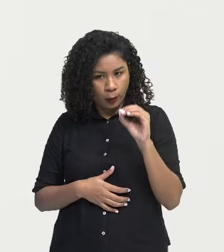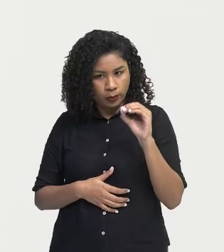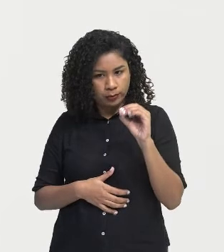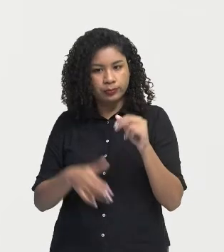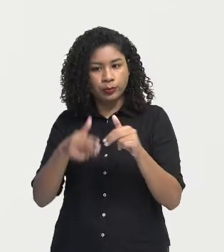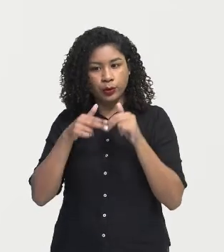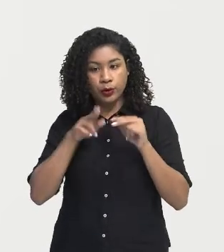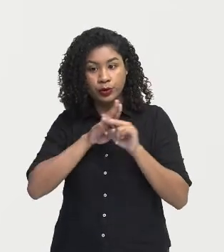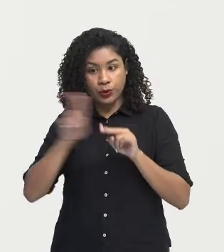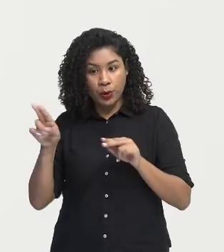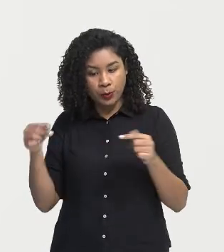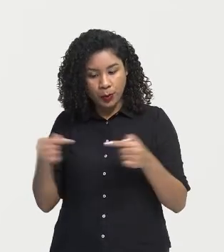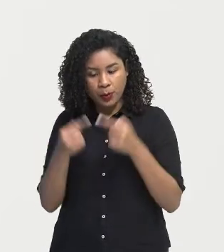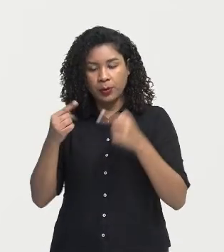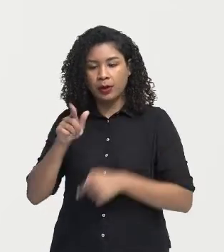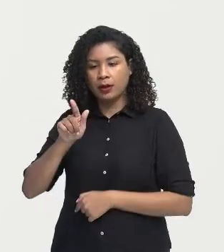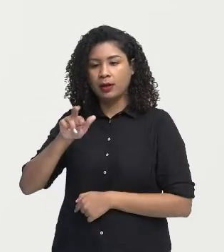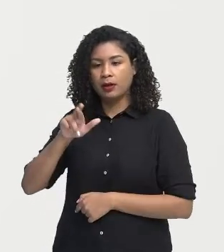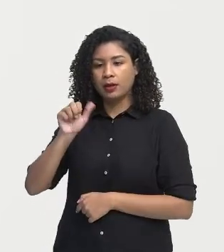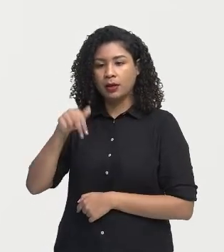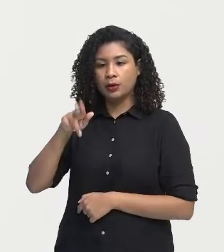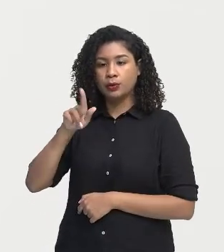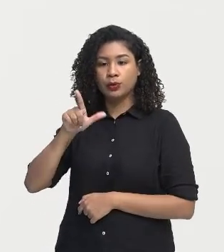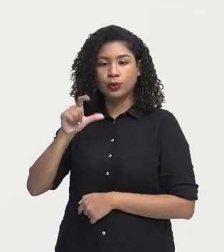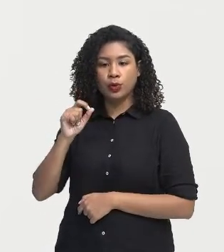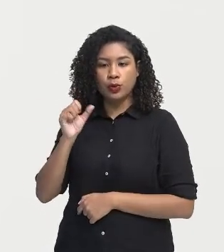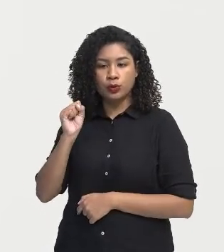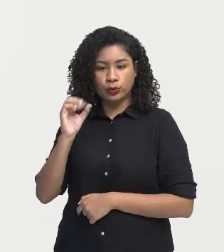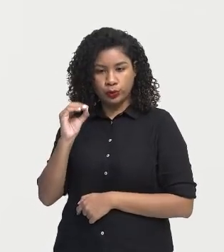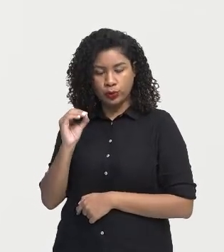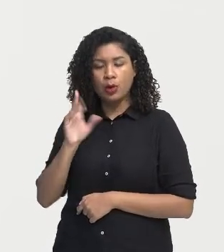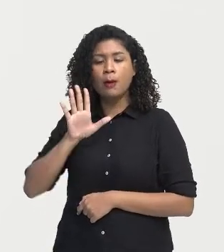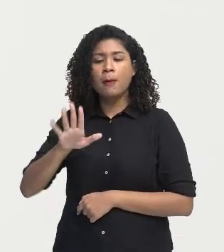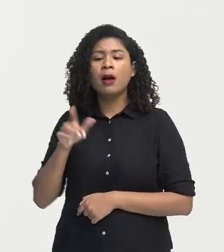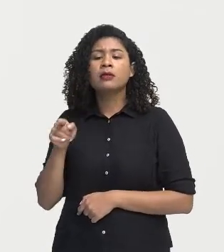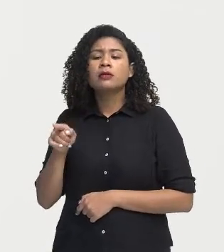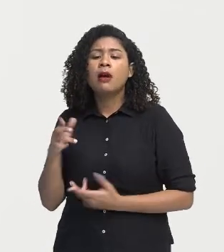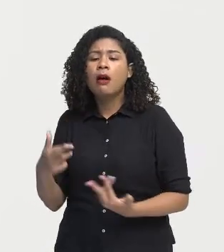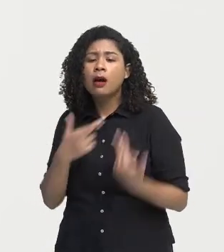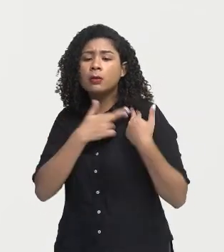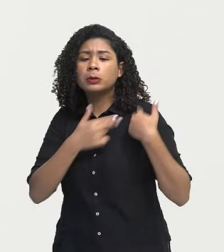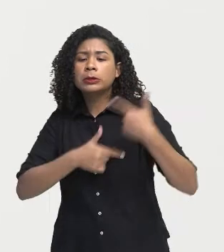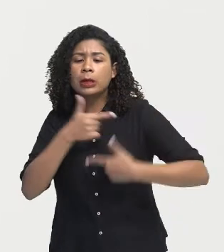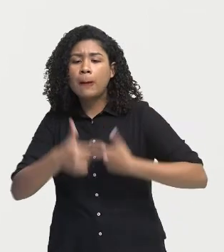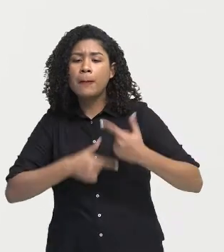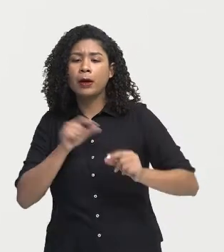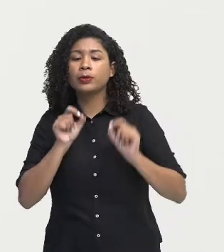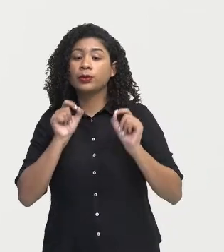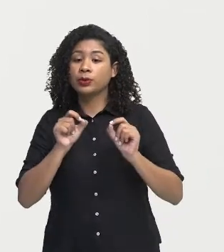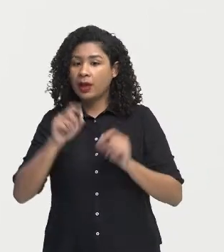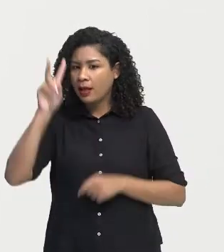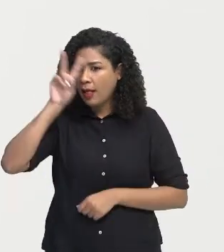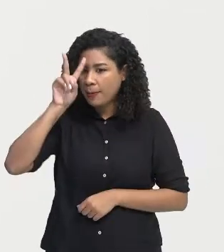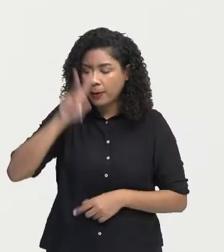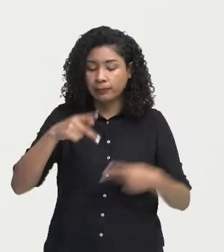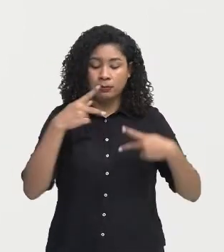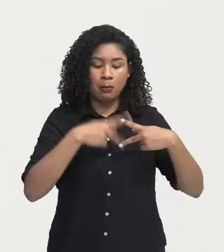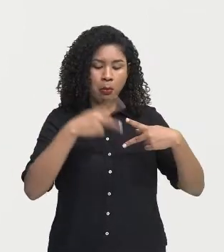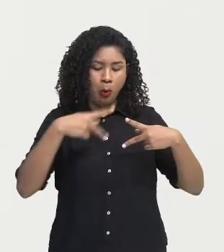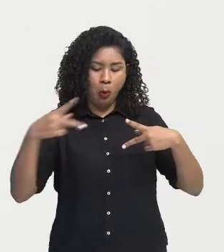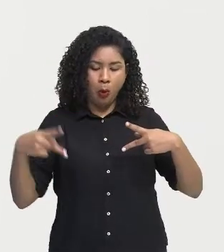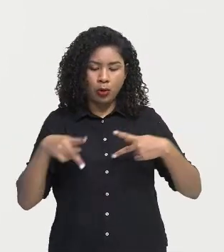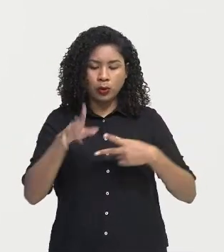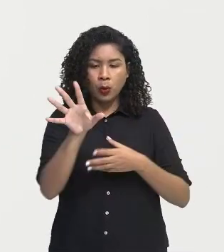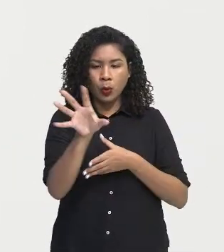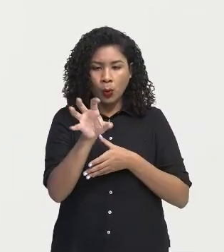tá? Qual é a principal função dele? Atividade secretora de proteínas, porque a gente já sabe que o ribossomo